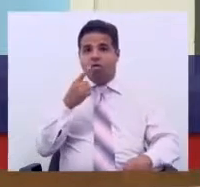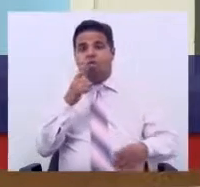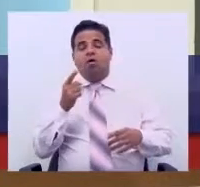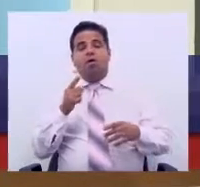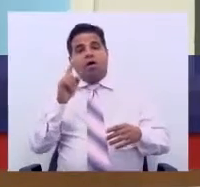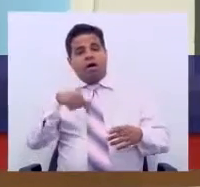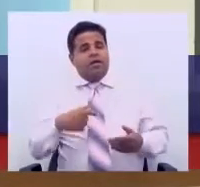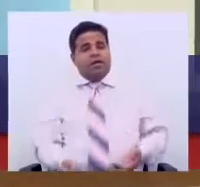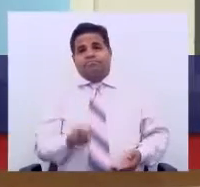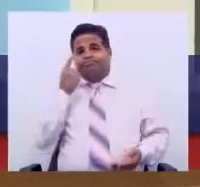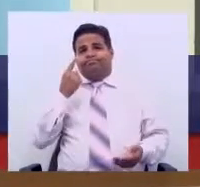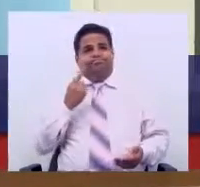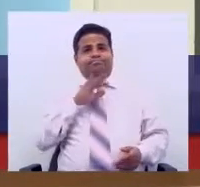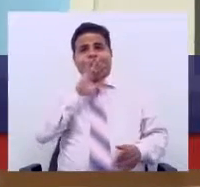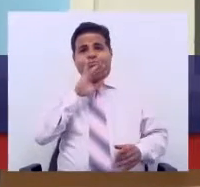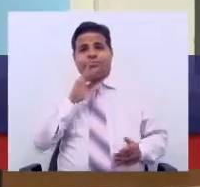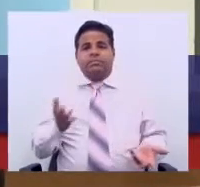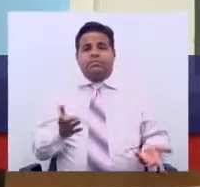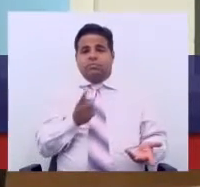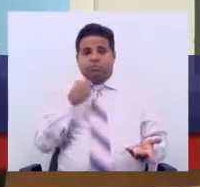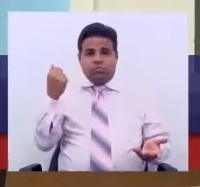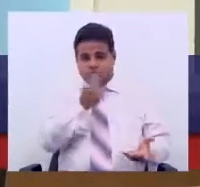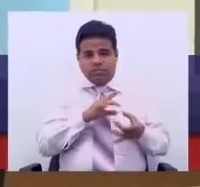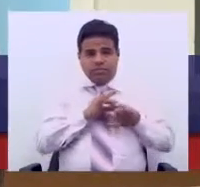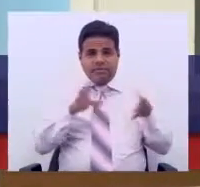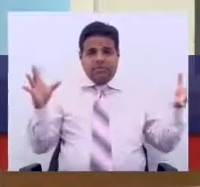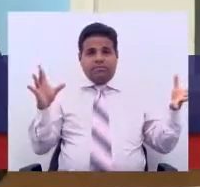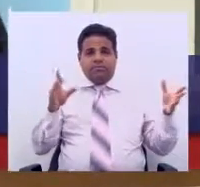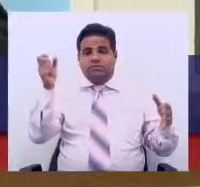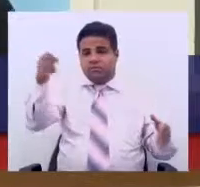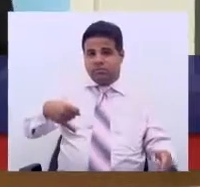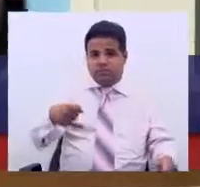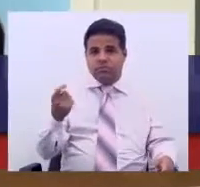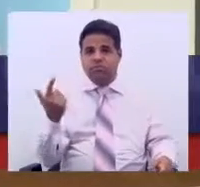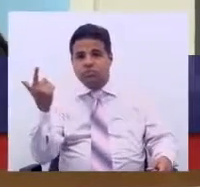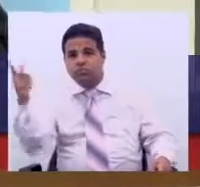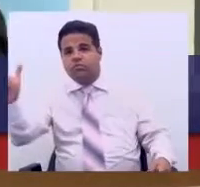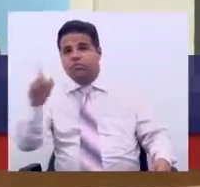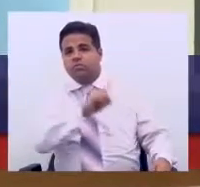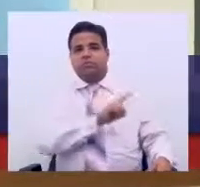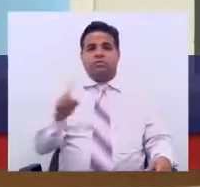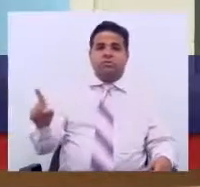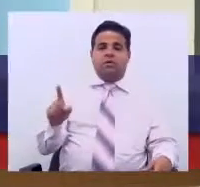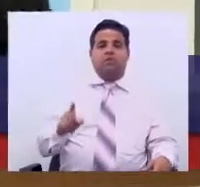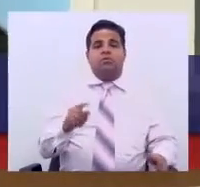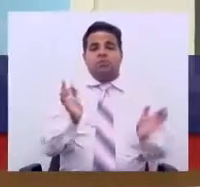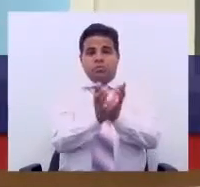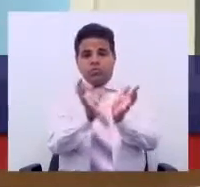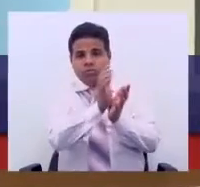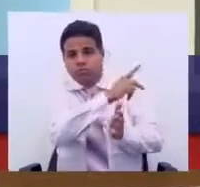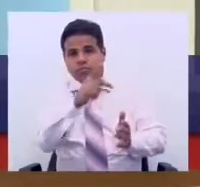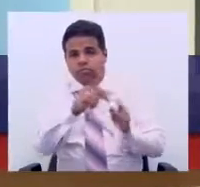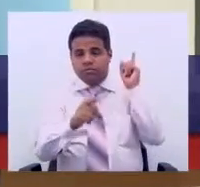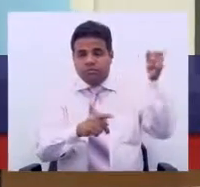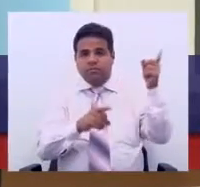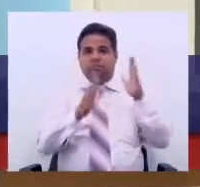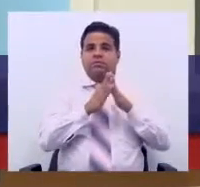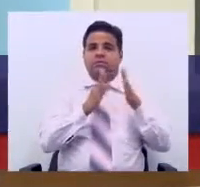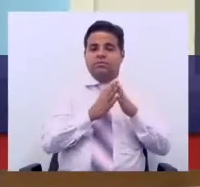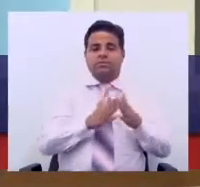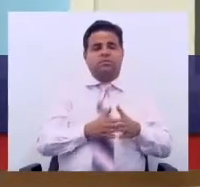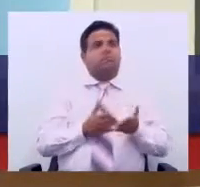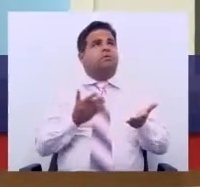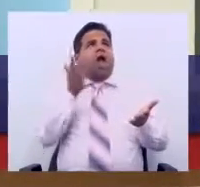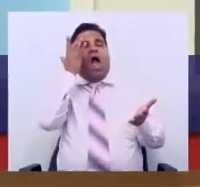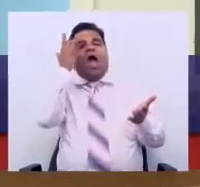muito, muito constrangedora. Porque a gente delibera pelo sim, outros deliberam pelo não, e o público que está lá em casa está pensando